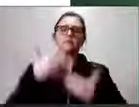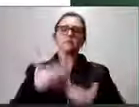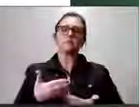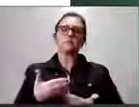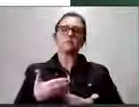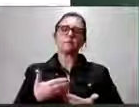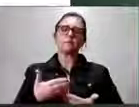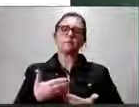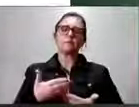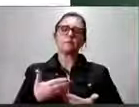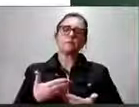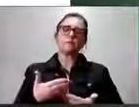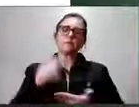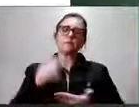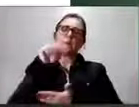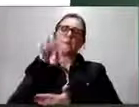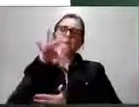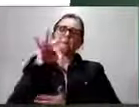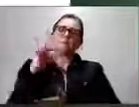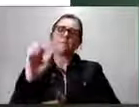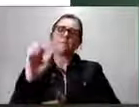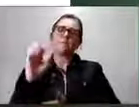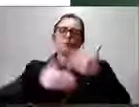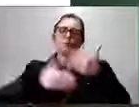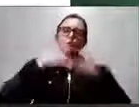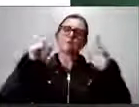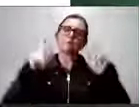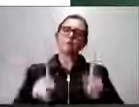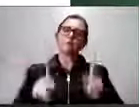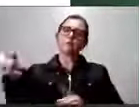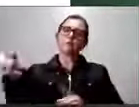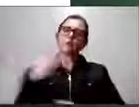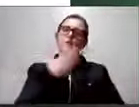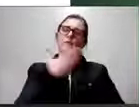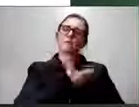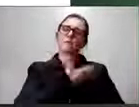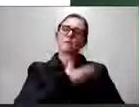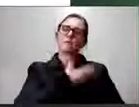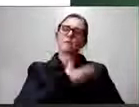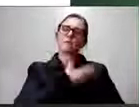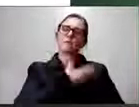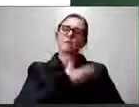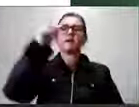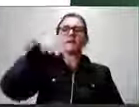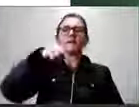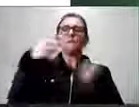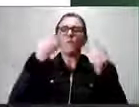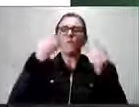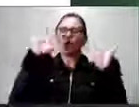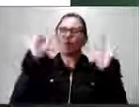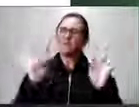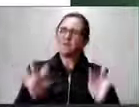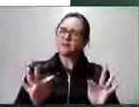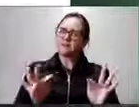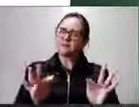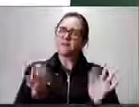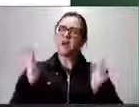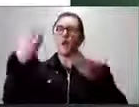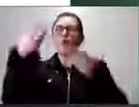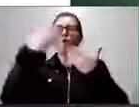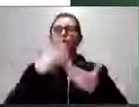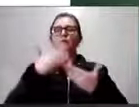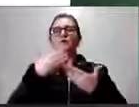Abrafito e a todas as pessoas, esses novos amigos que eu conheci aqui. Eu estou muito feliz pelo convite. É uma